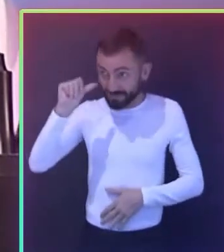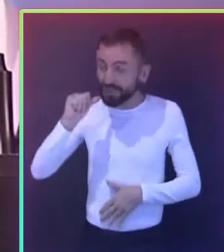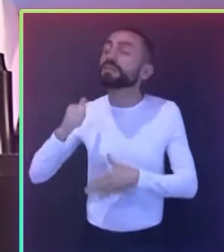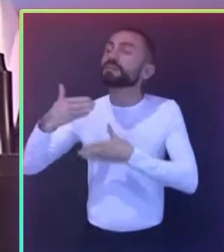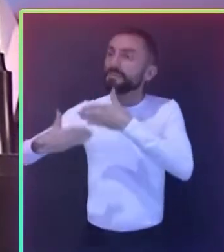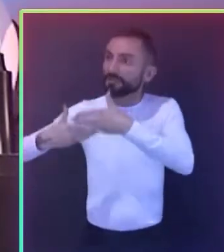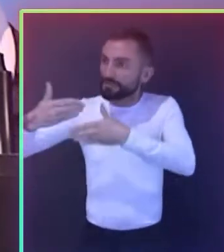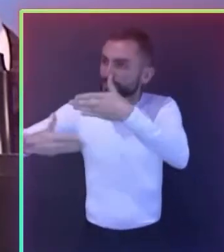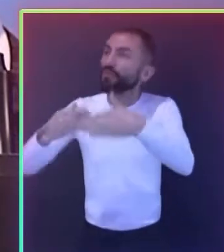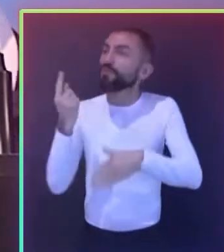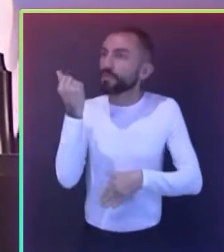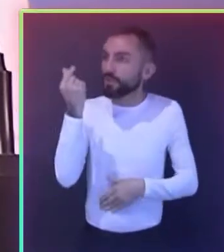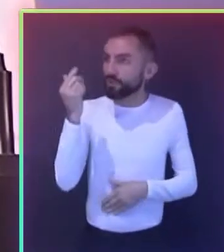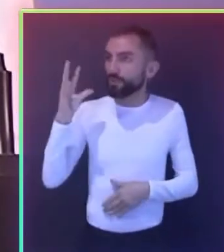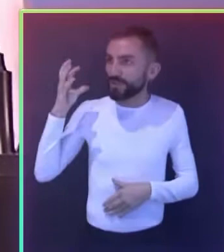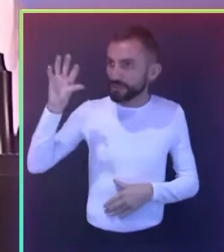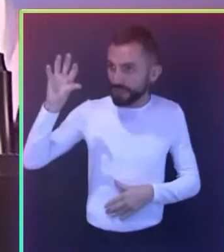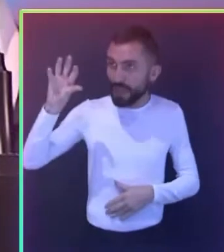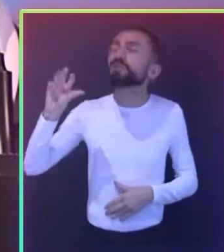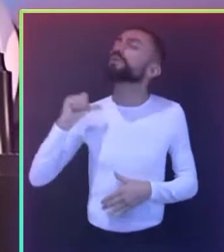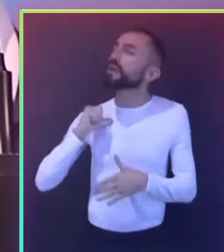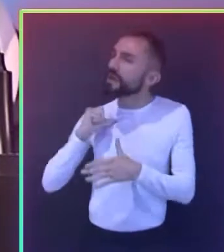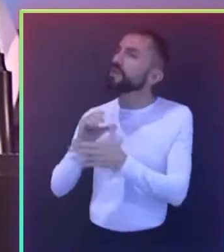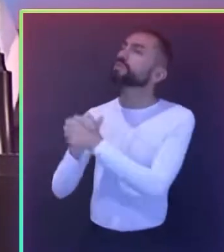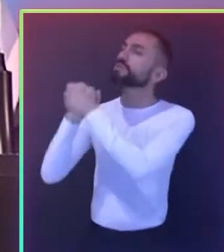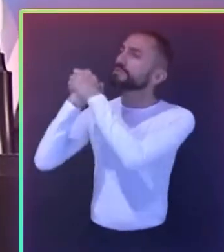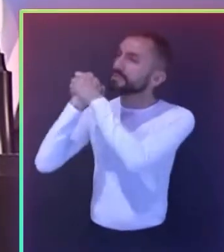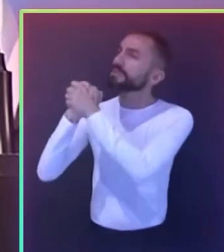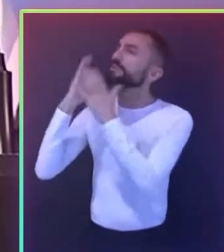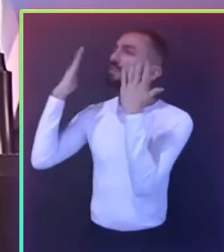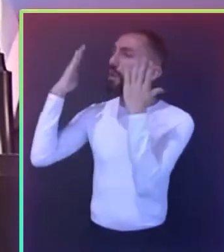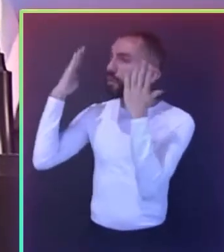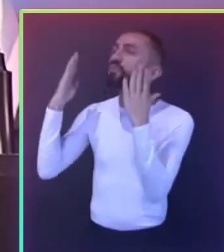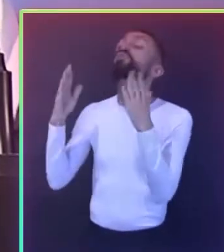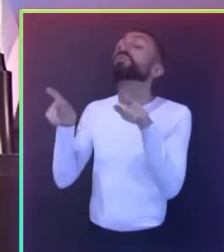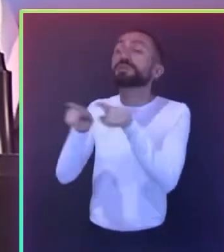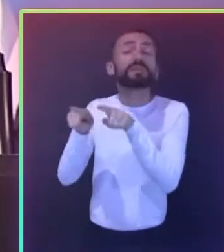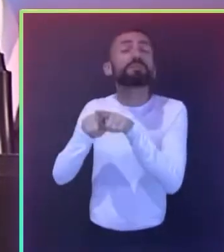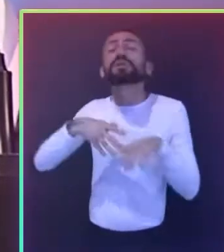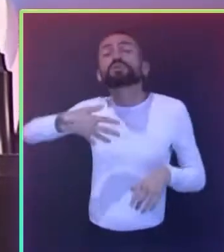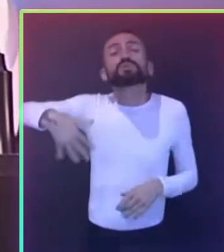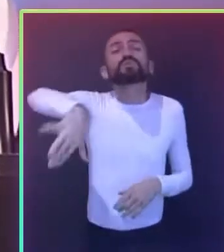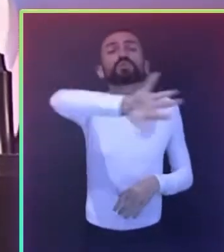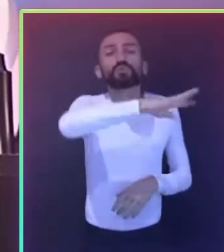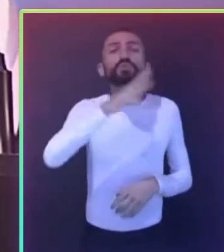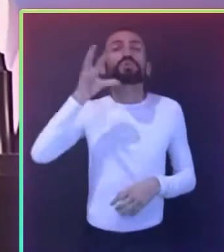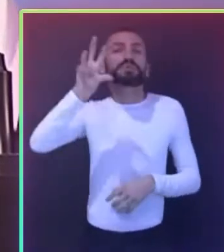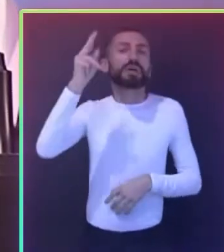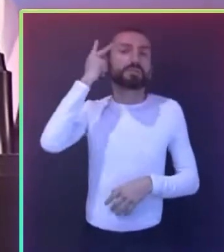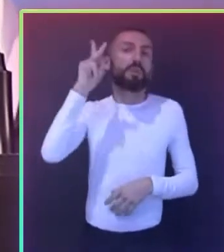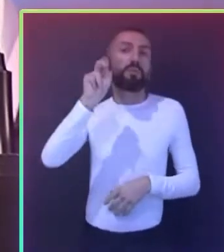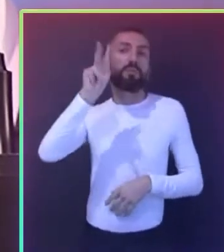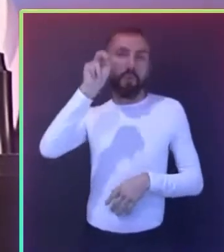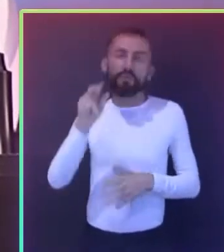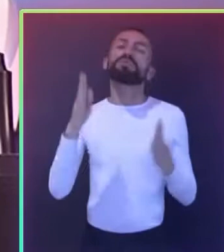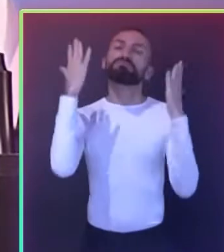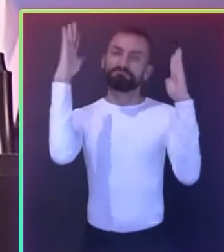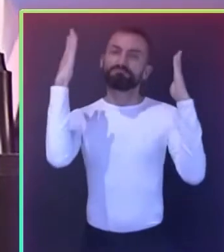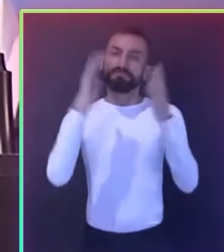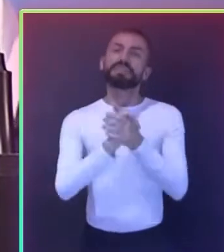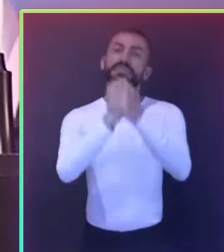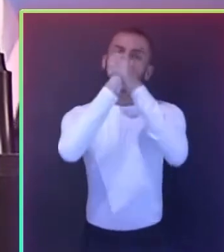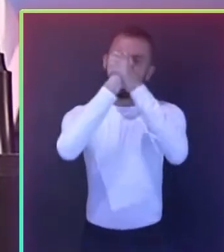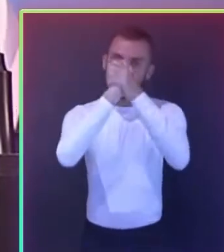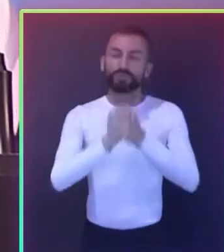econômico e não de quem Saúdo todo o povo do Estado de São Paulo o